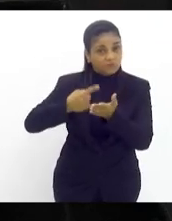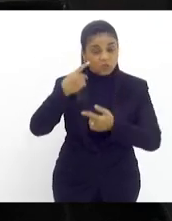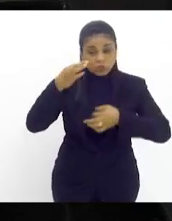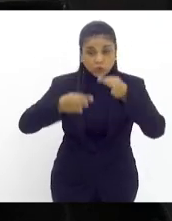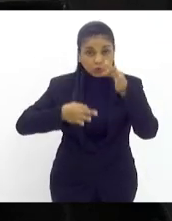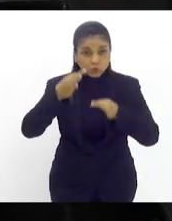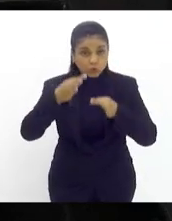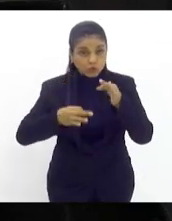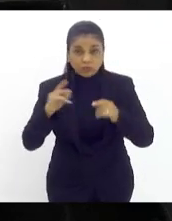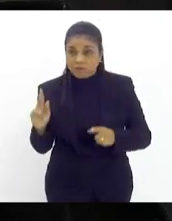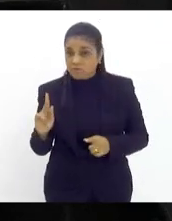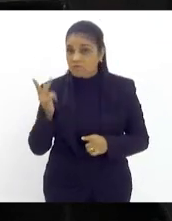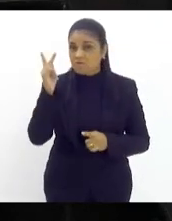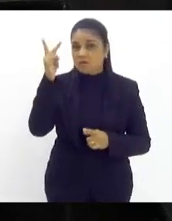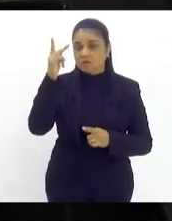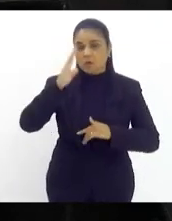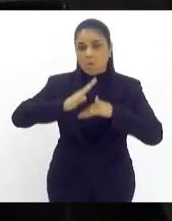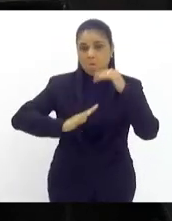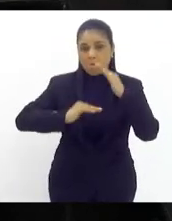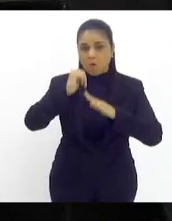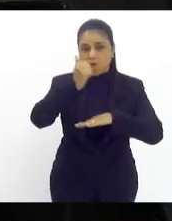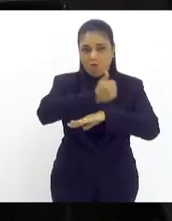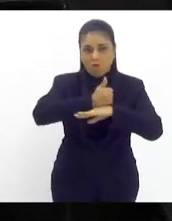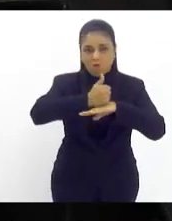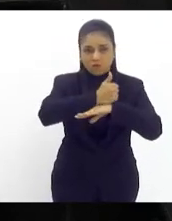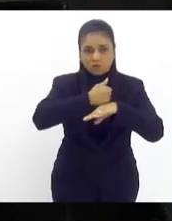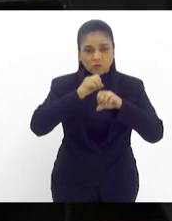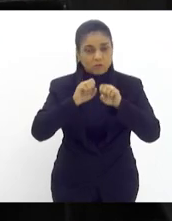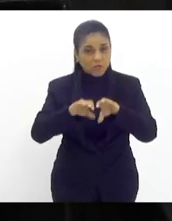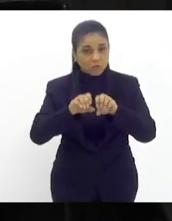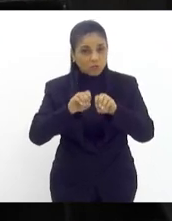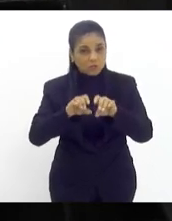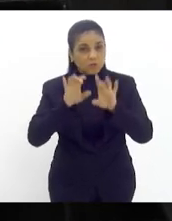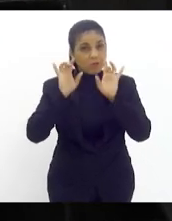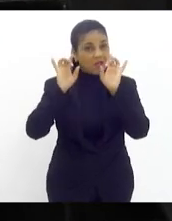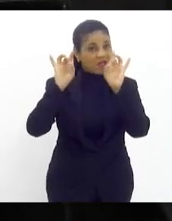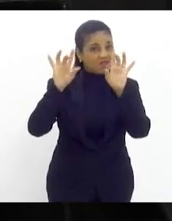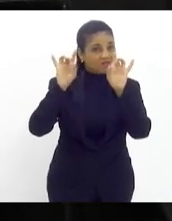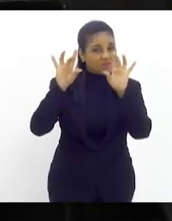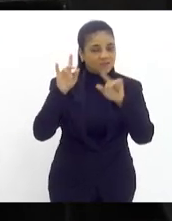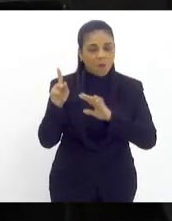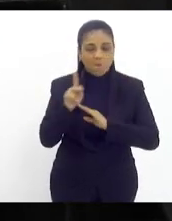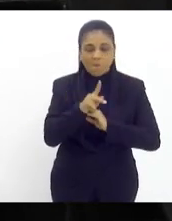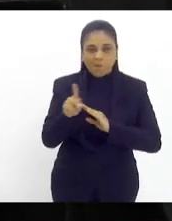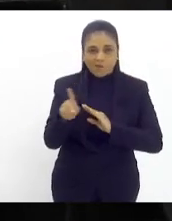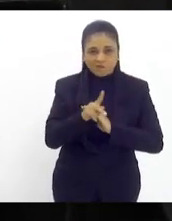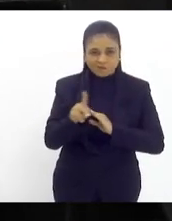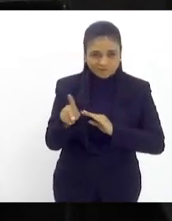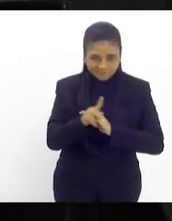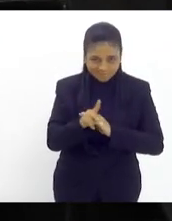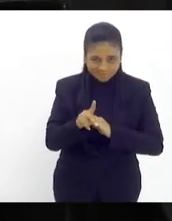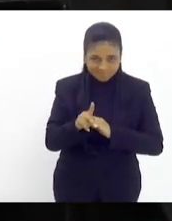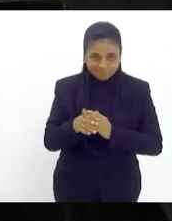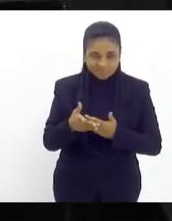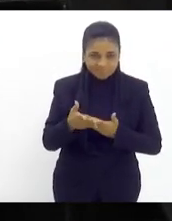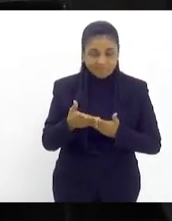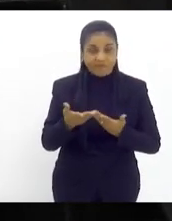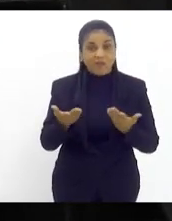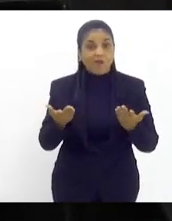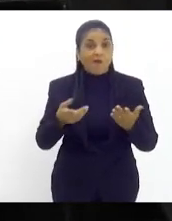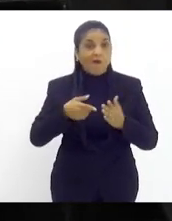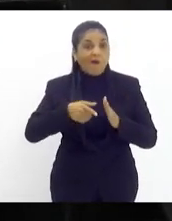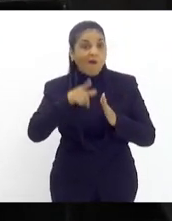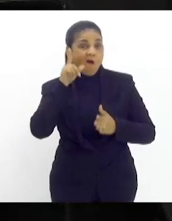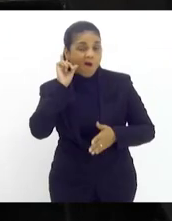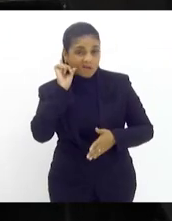profissional dois profissionais de educação em especial dos profissionais do magistério o dia de